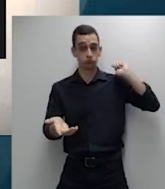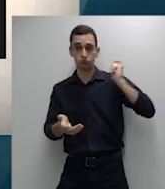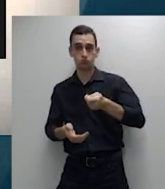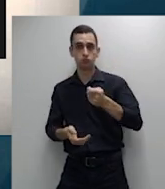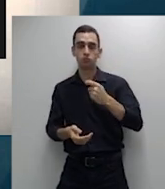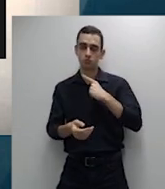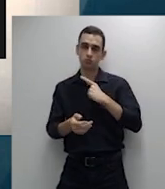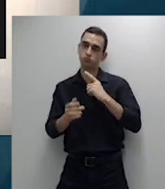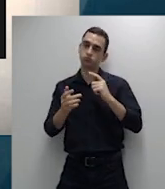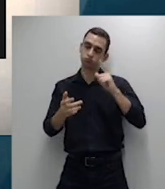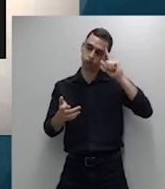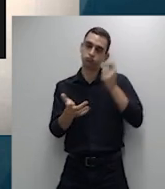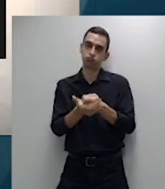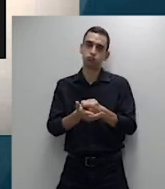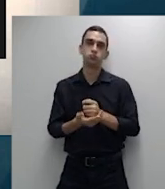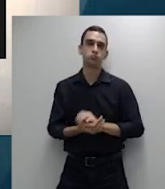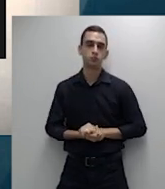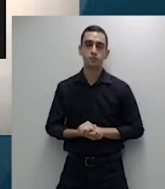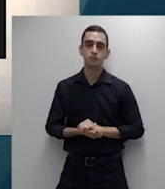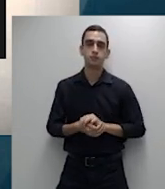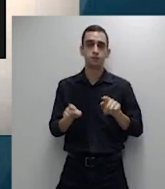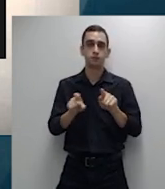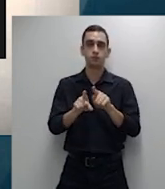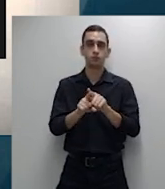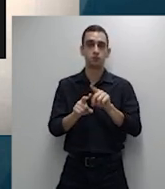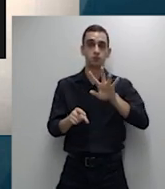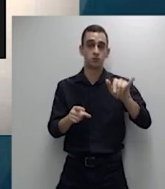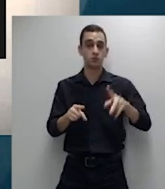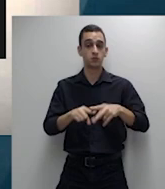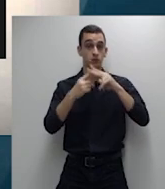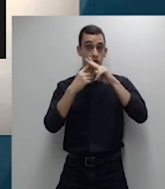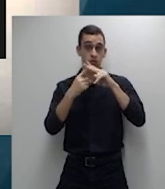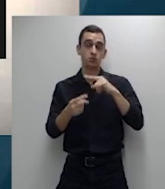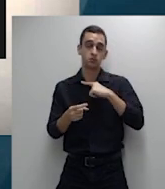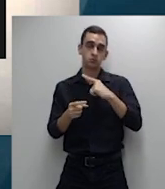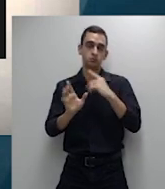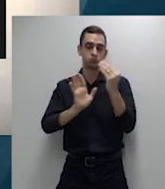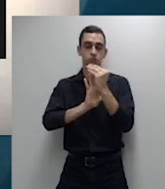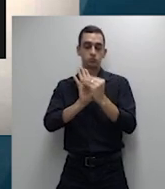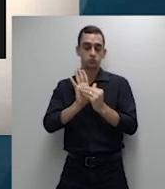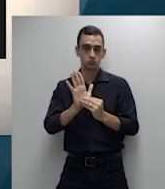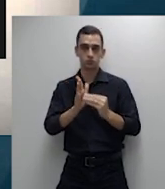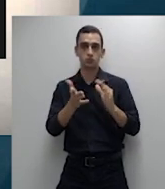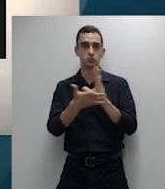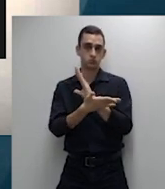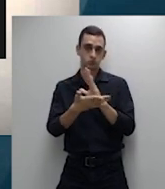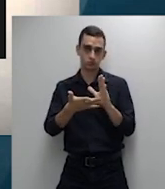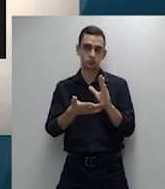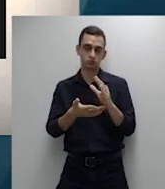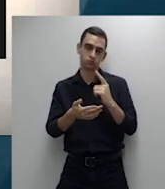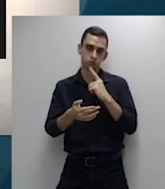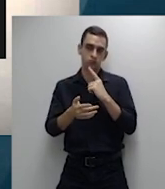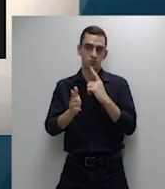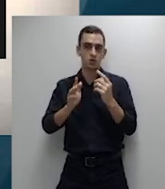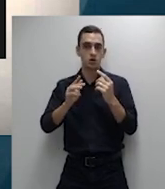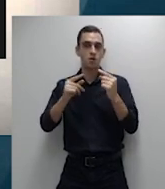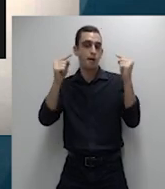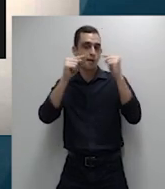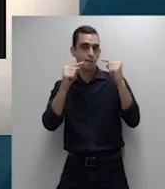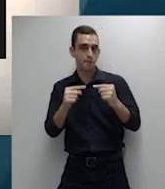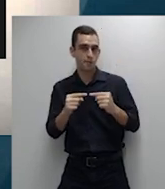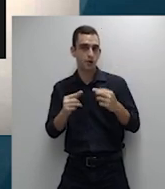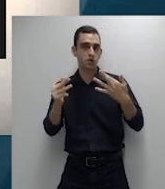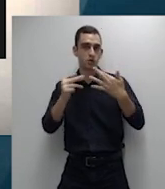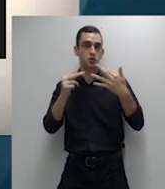contrária na espécie A petição de ratificação seria tão somente a função de confirmar o recurso anteriormente